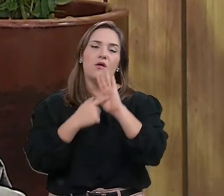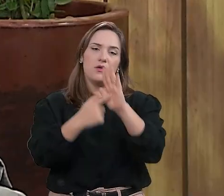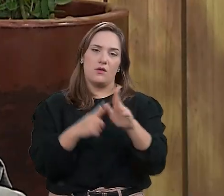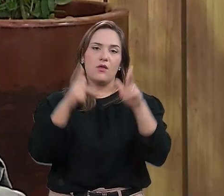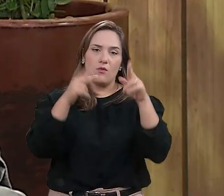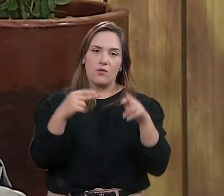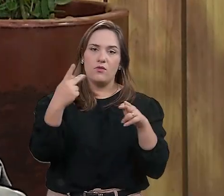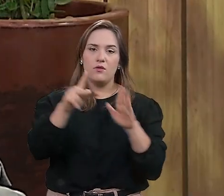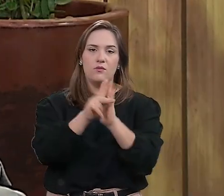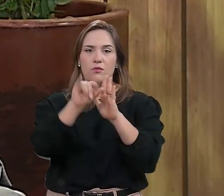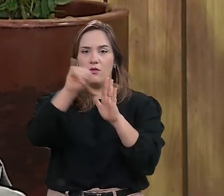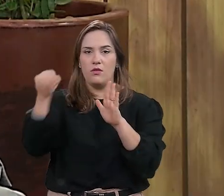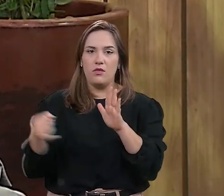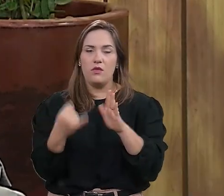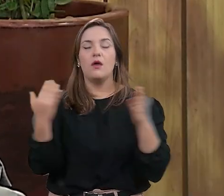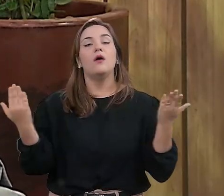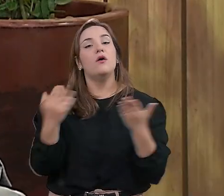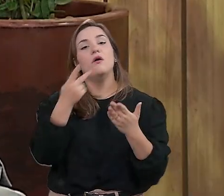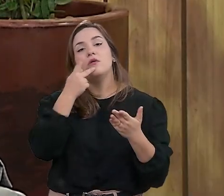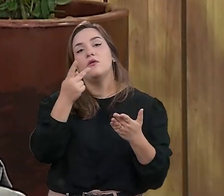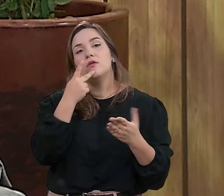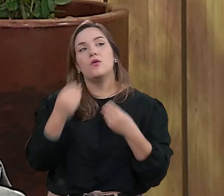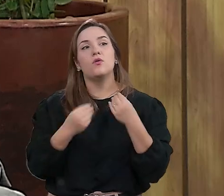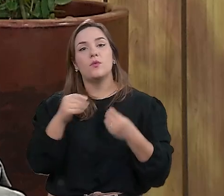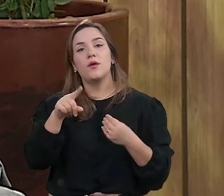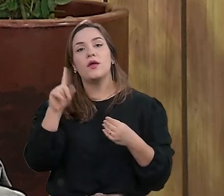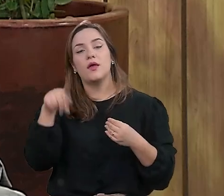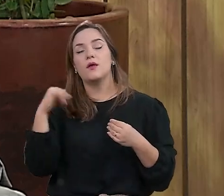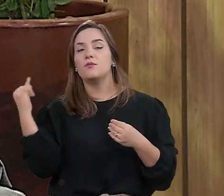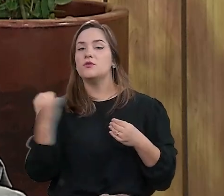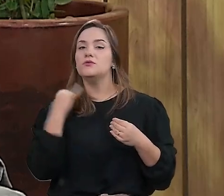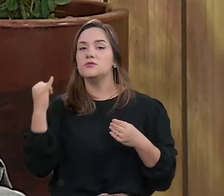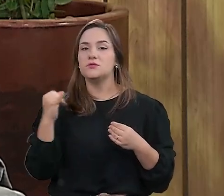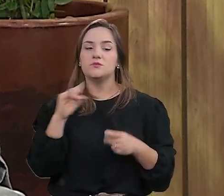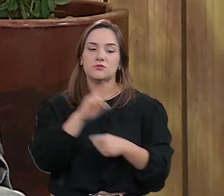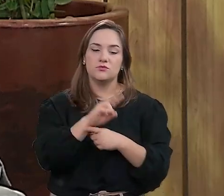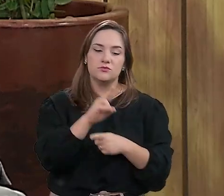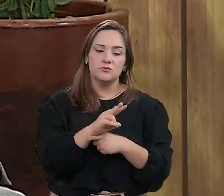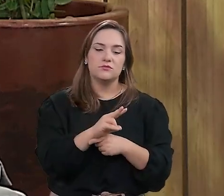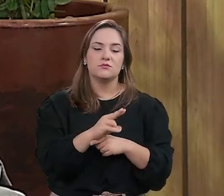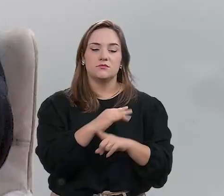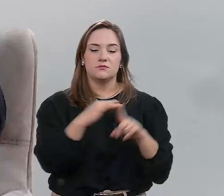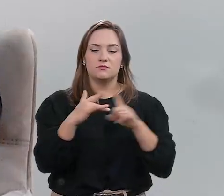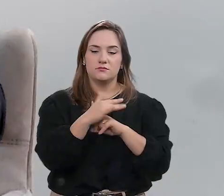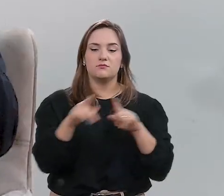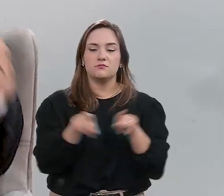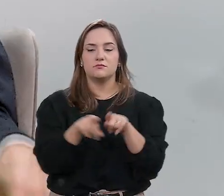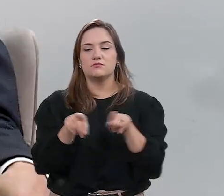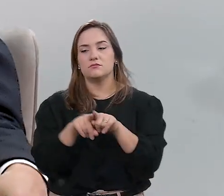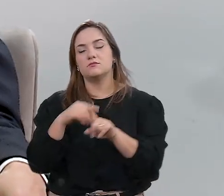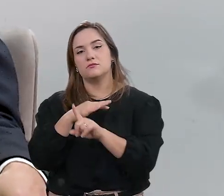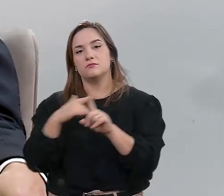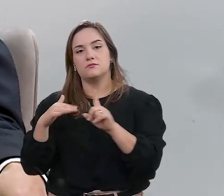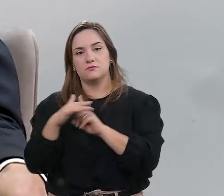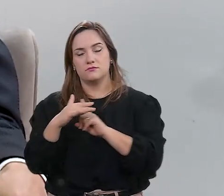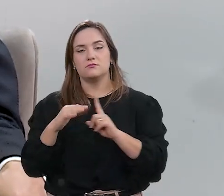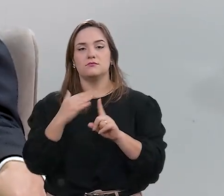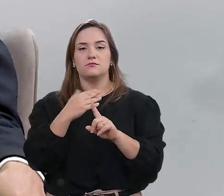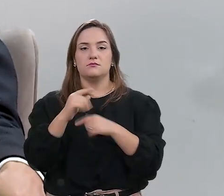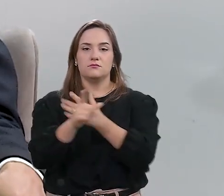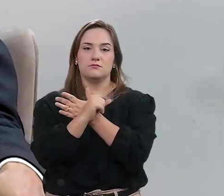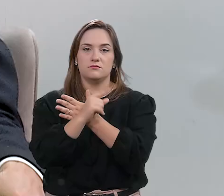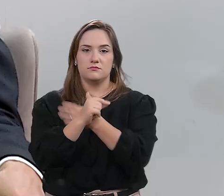esse projeto e a importância para o nosso futuro, preservação do meio ambiente, preservação do Pantanal. Eu tenho que lembrar aqui a memória do